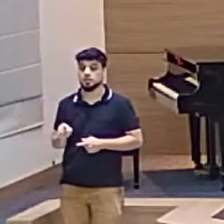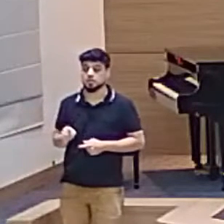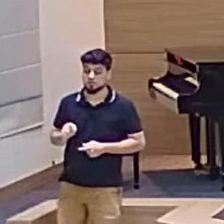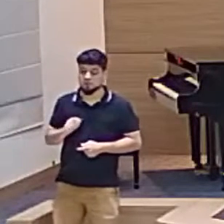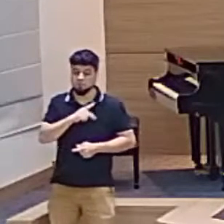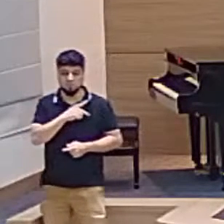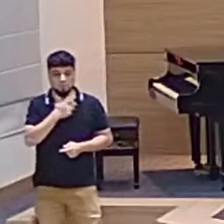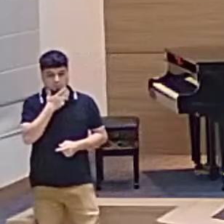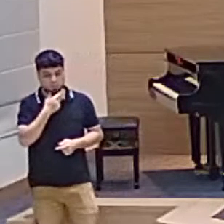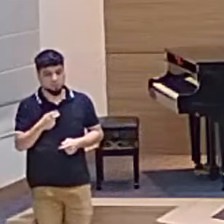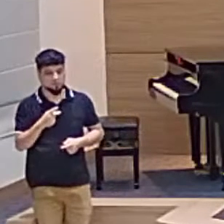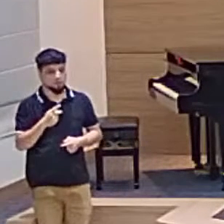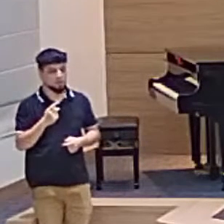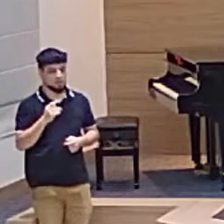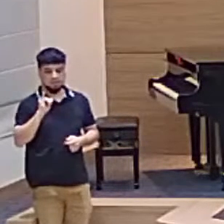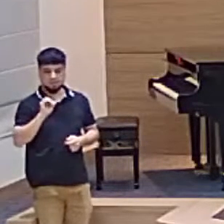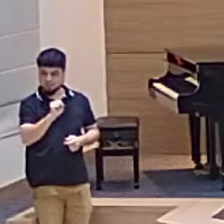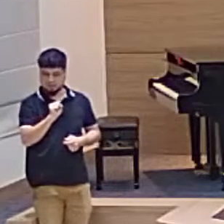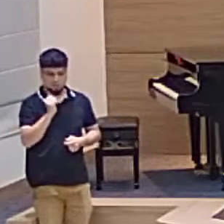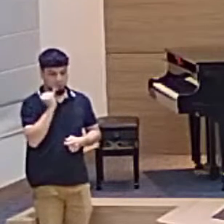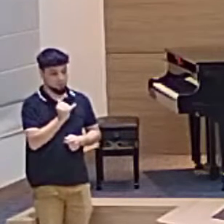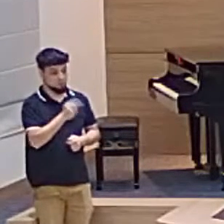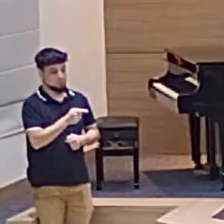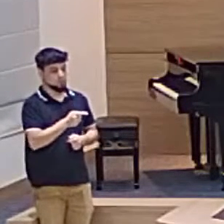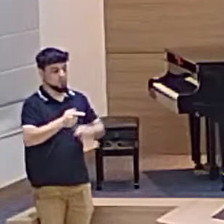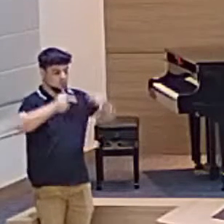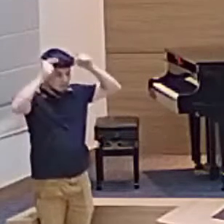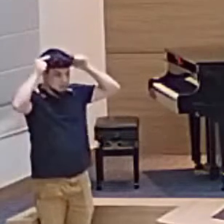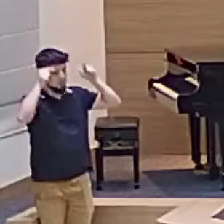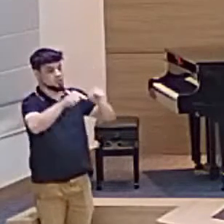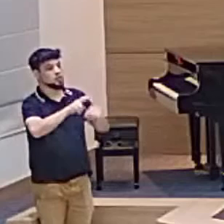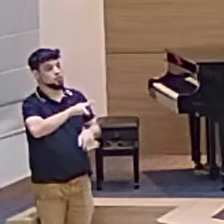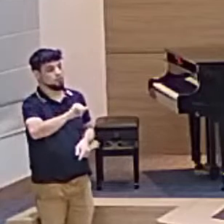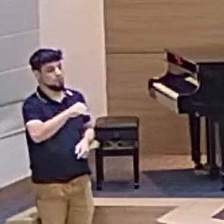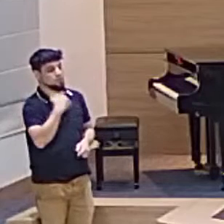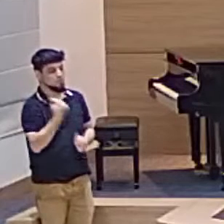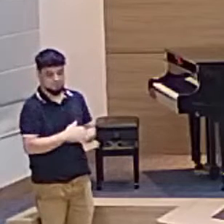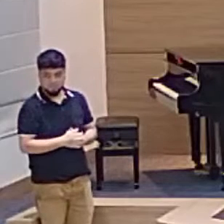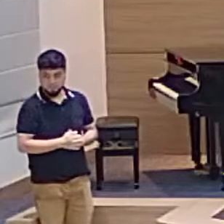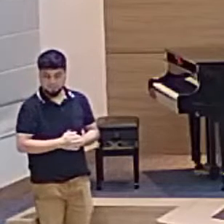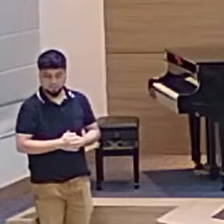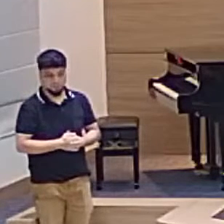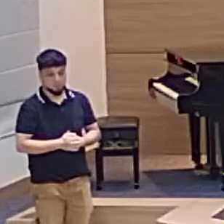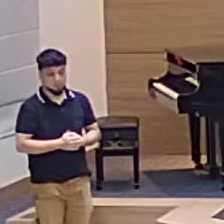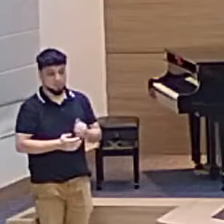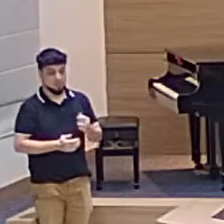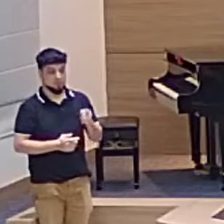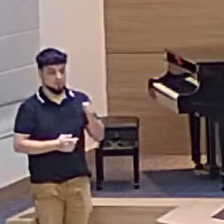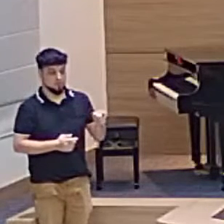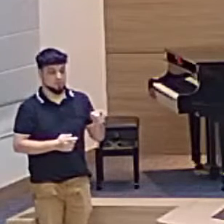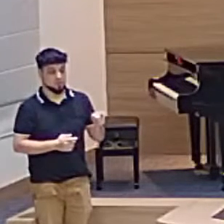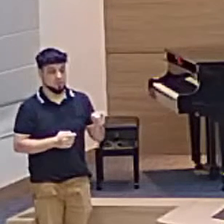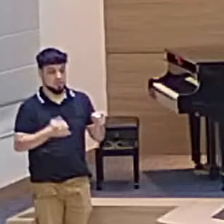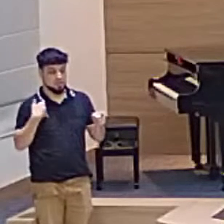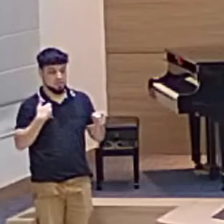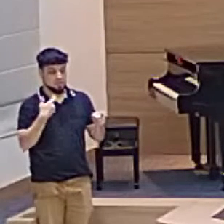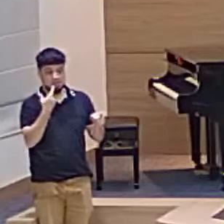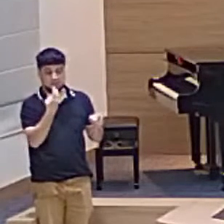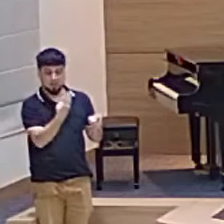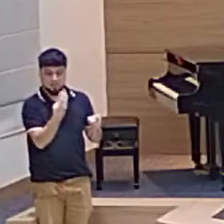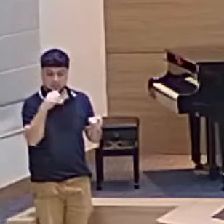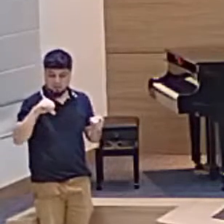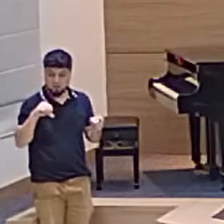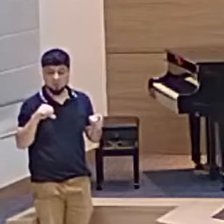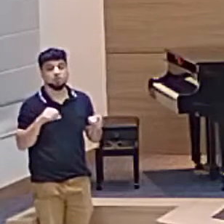Israel Isaías dizendo que ele morreria 39 anos o rei Então se dobra